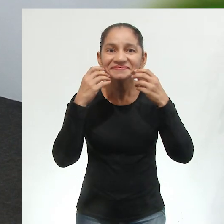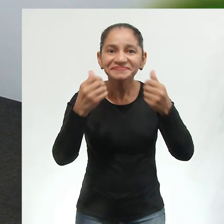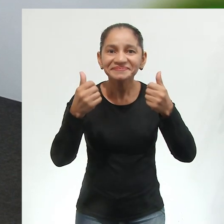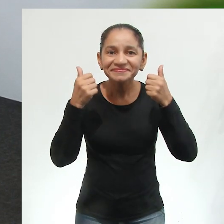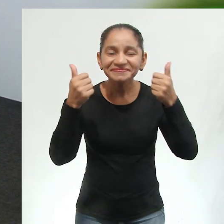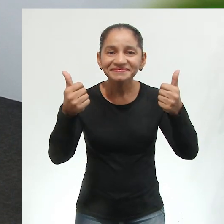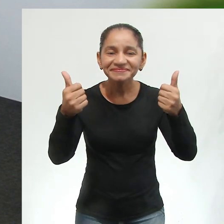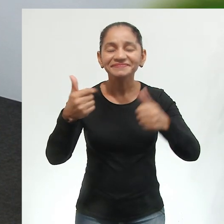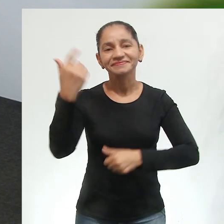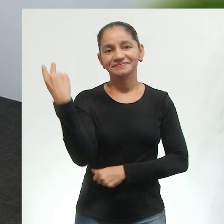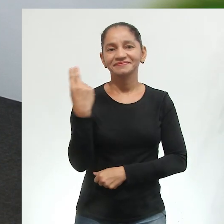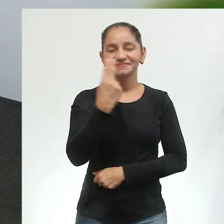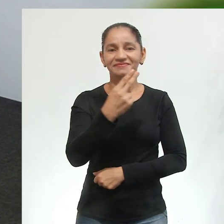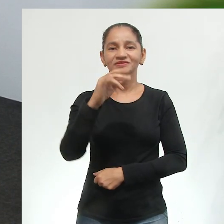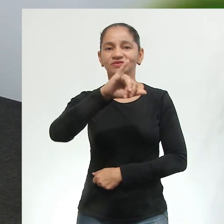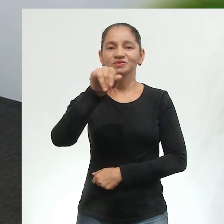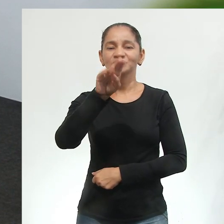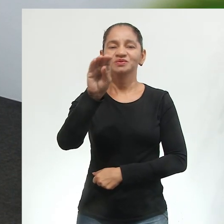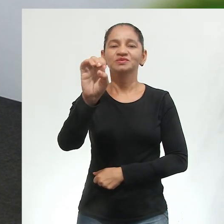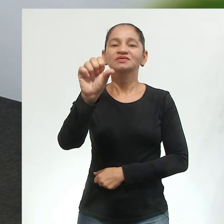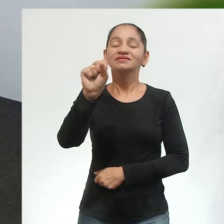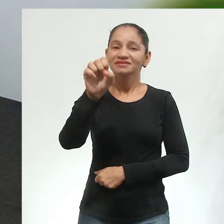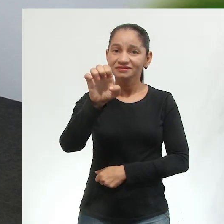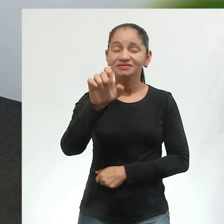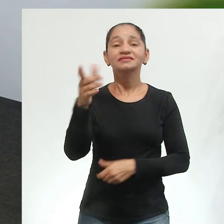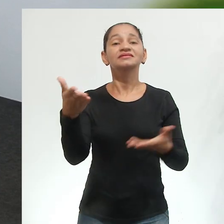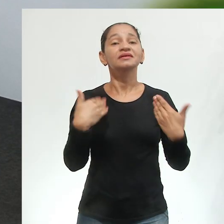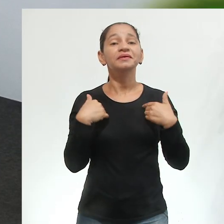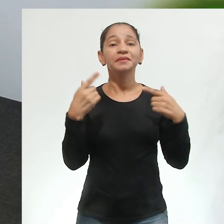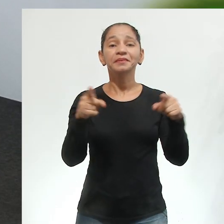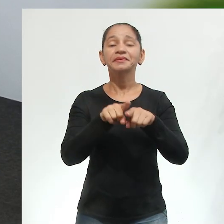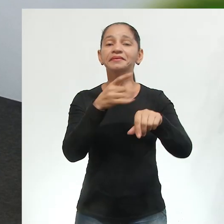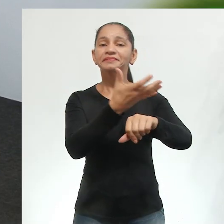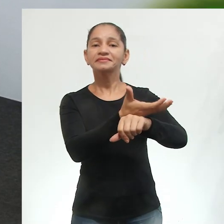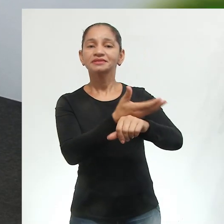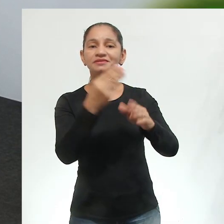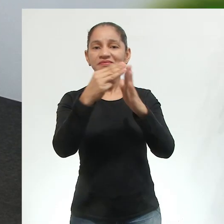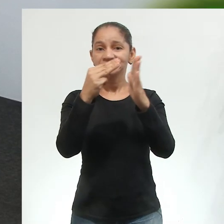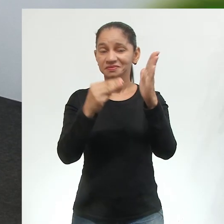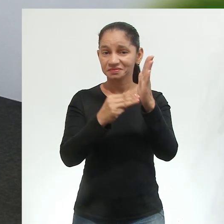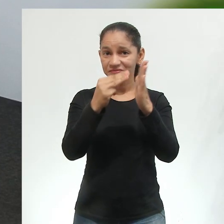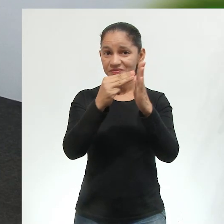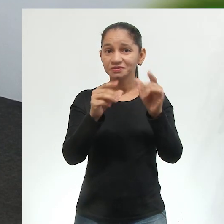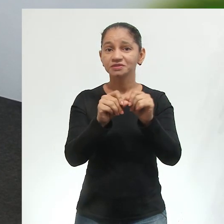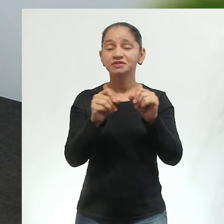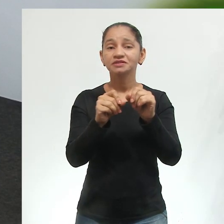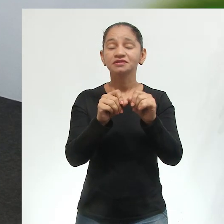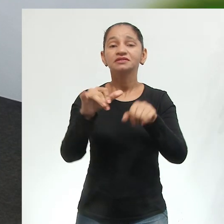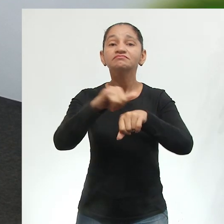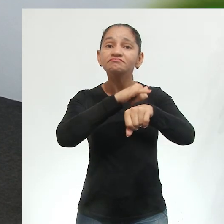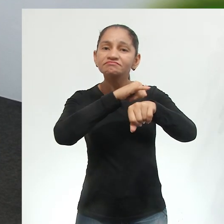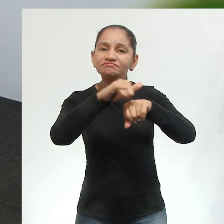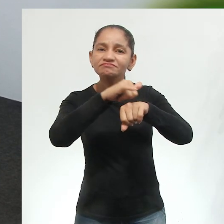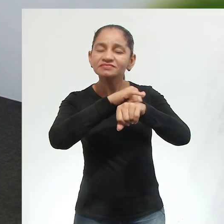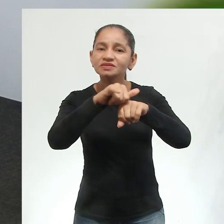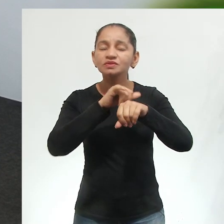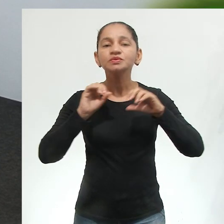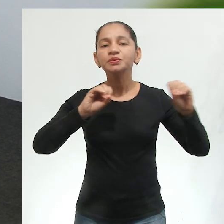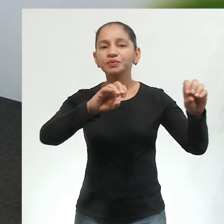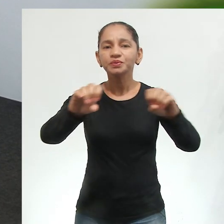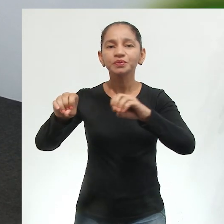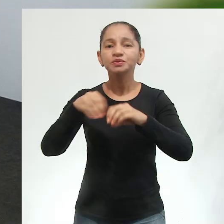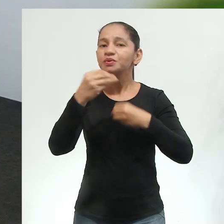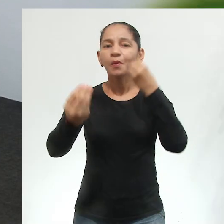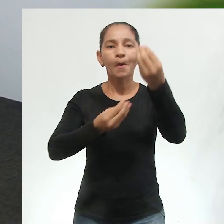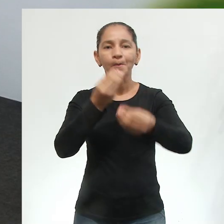Olá, tudo bem? Eu sou o professor José Fábio Xavier e estamos na disciplina de Metodologias e Estratégias de